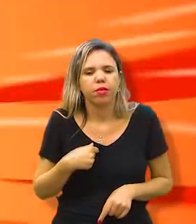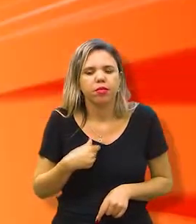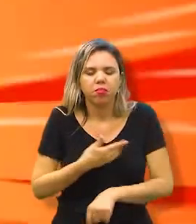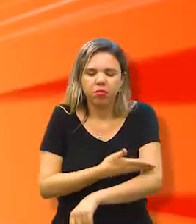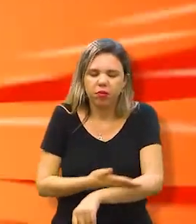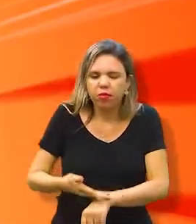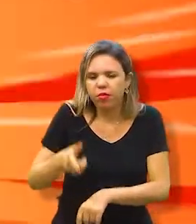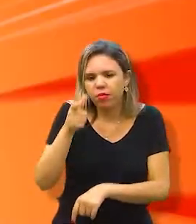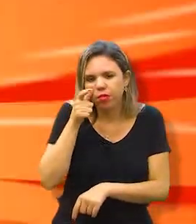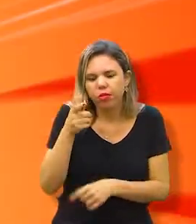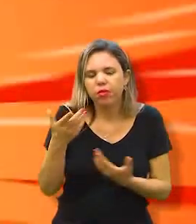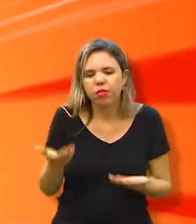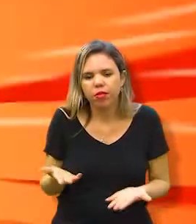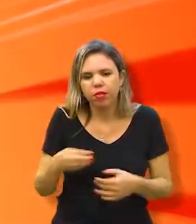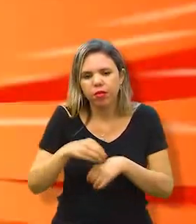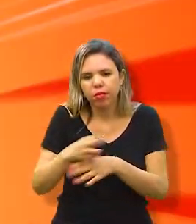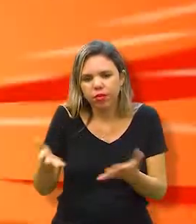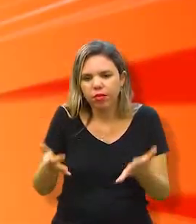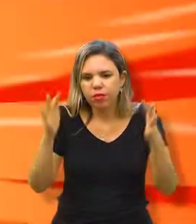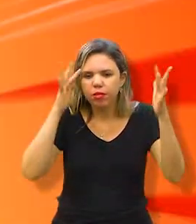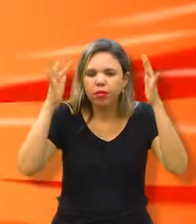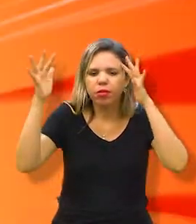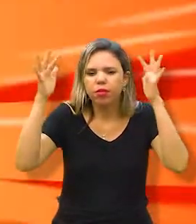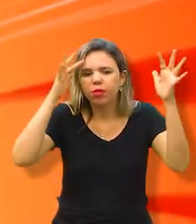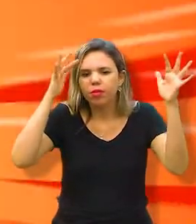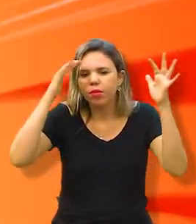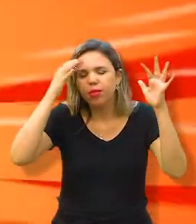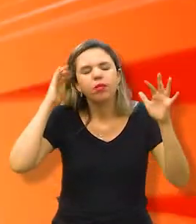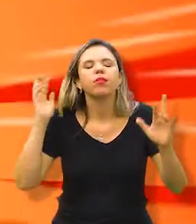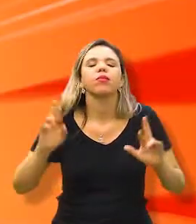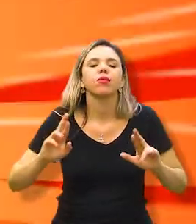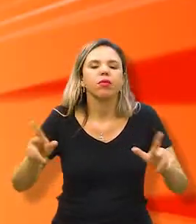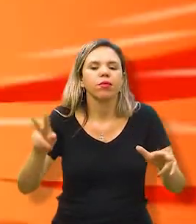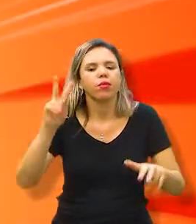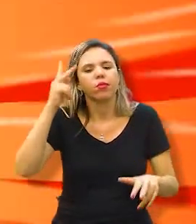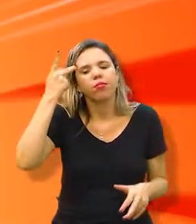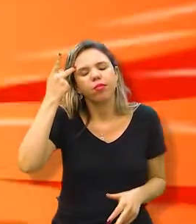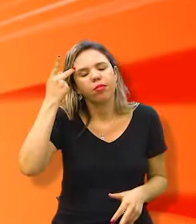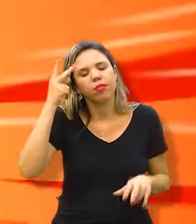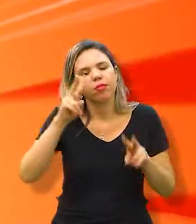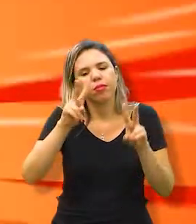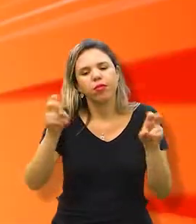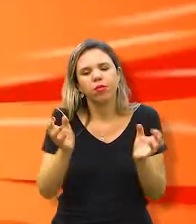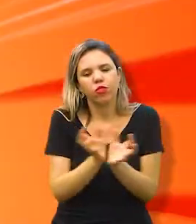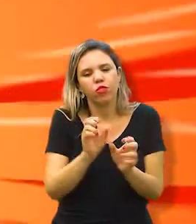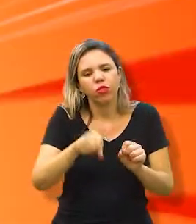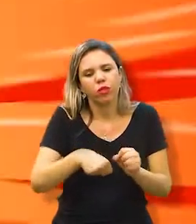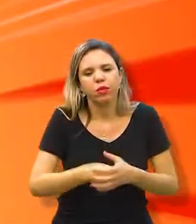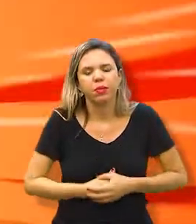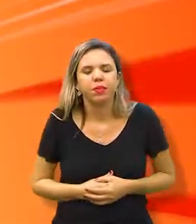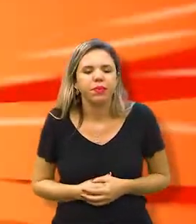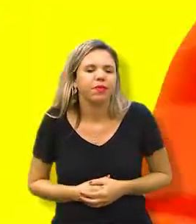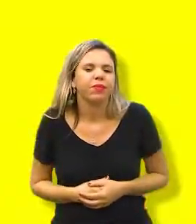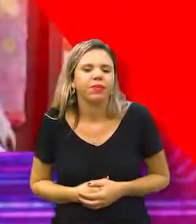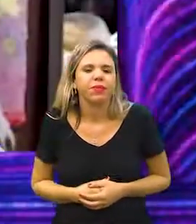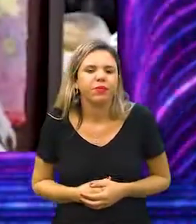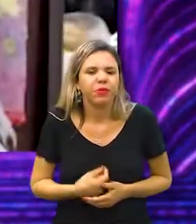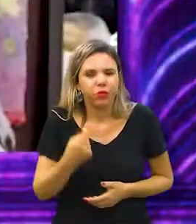a gente está habituado, vou te levar para um universo totalmente diferente sobre